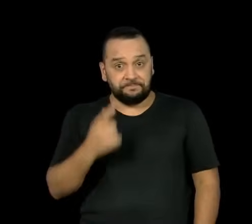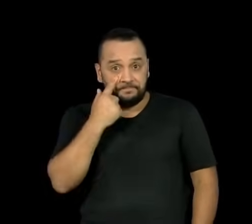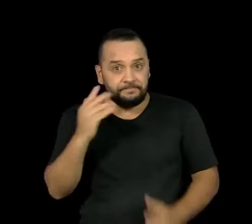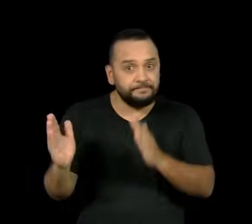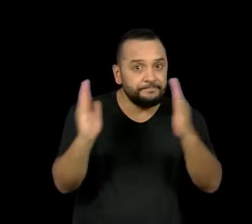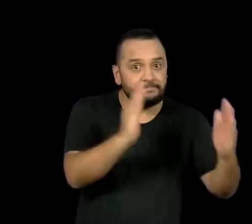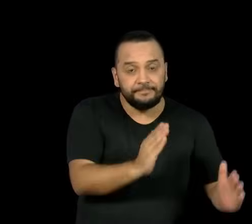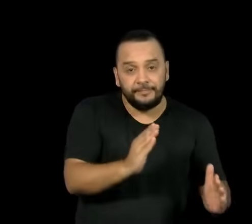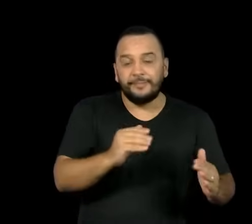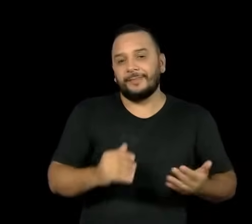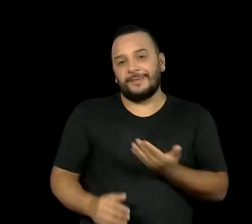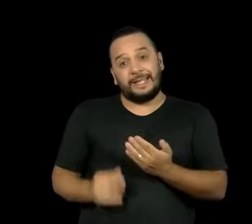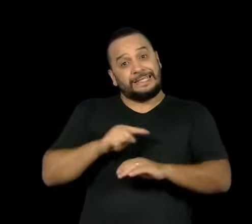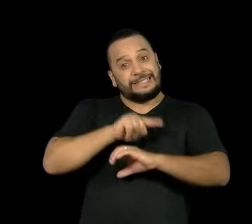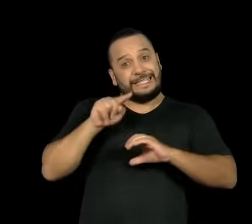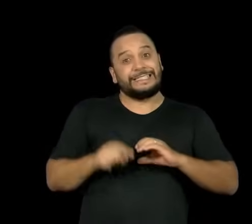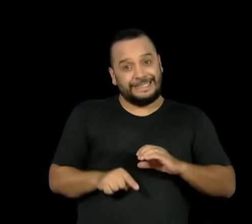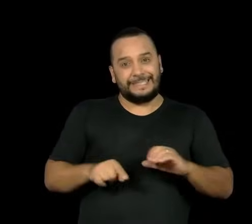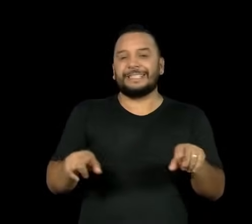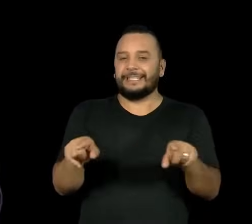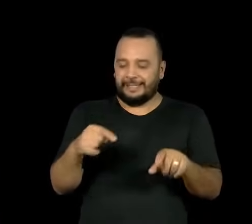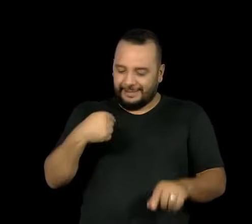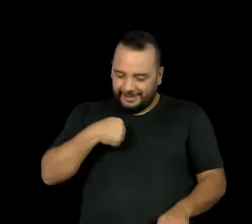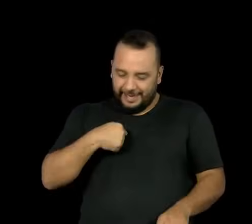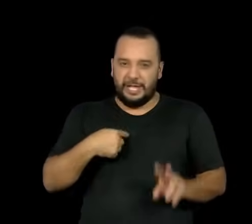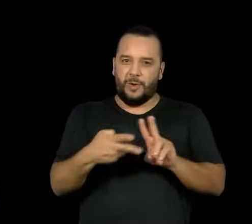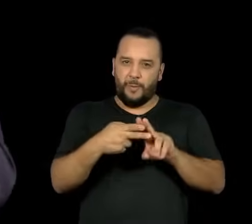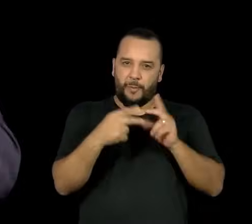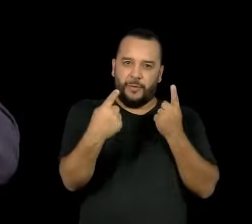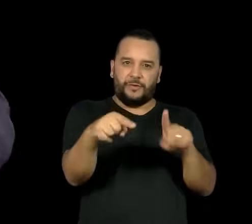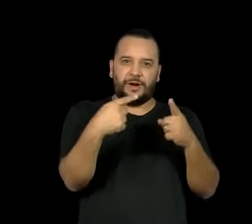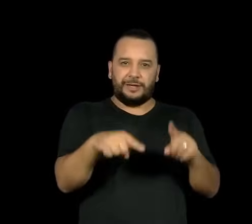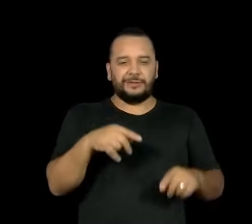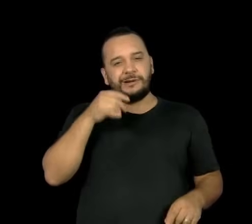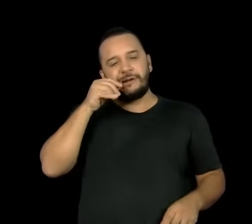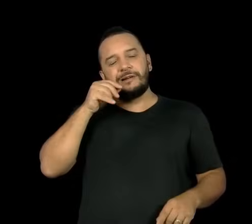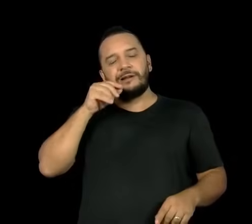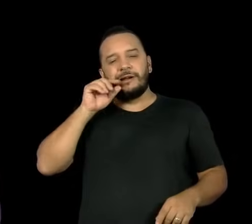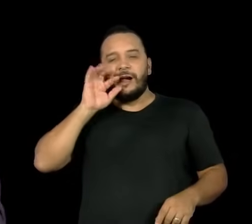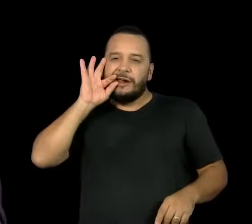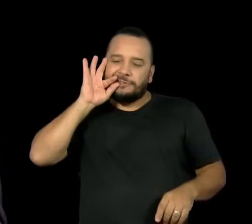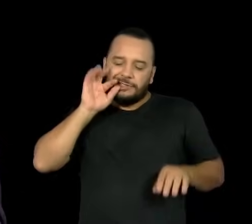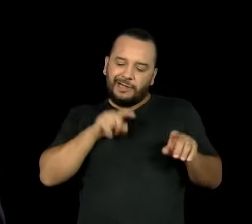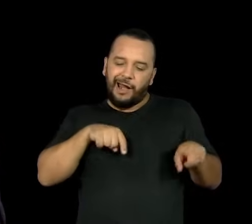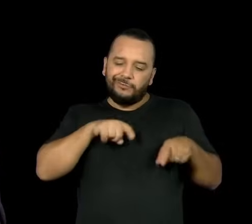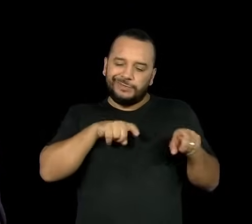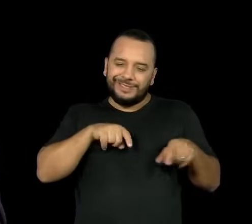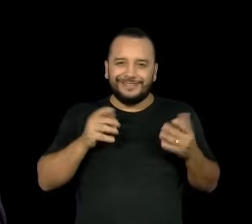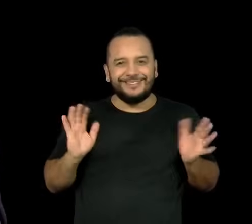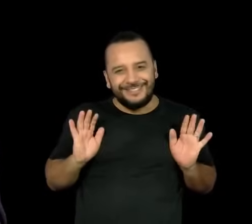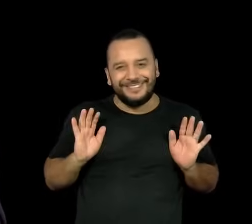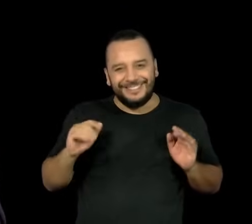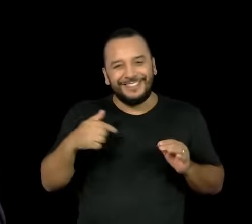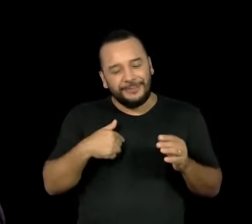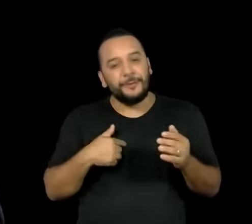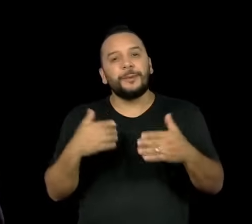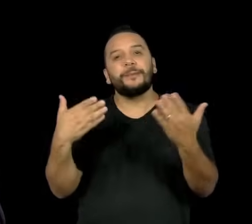bloco, o cientista e o provocador caipira aqui, nós vamos prosear sobre um assunto que nós temos em